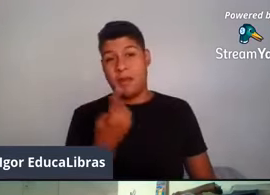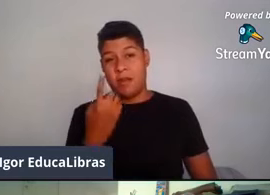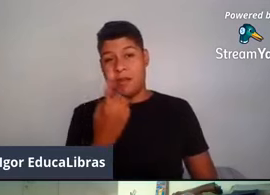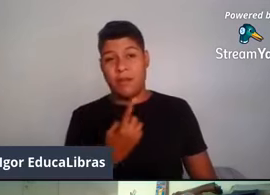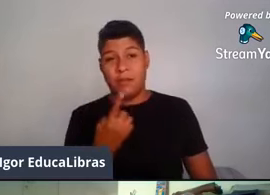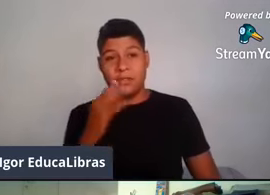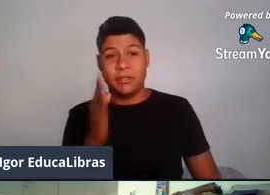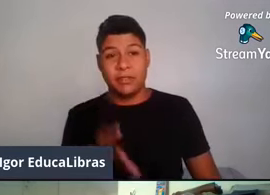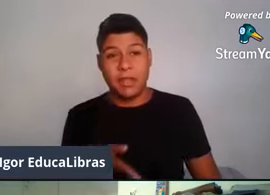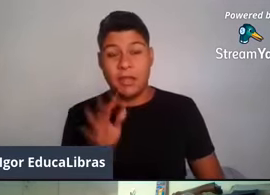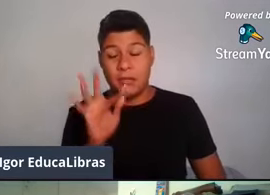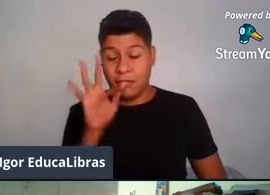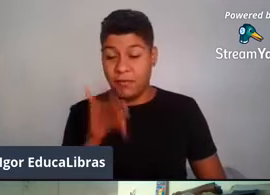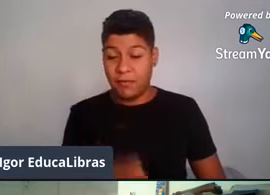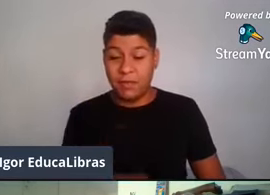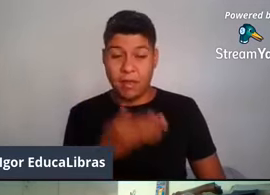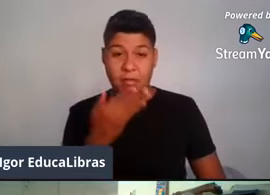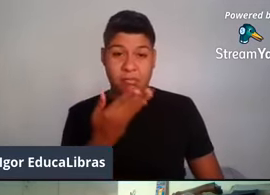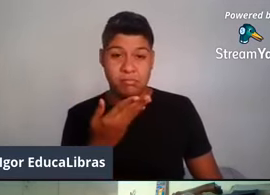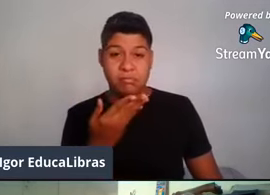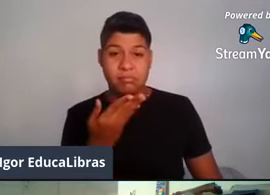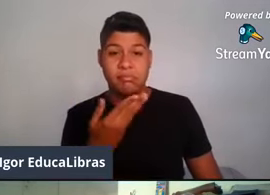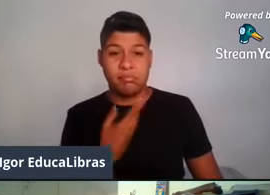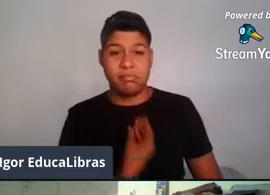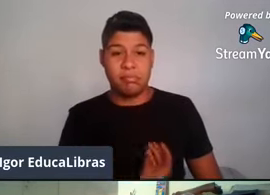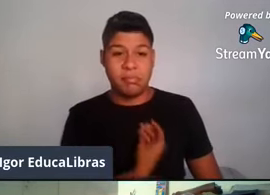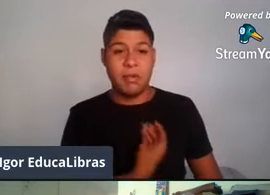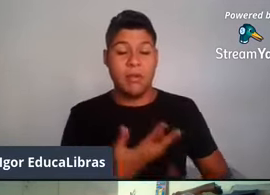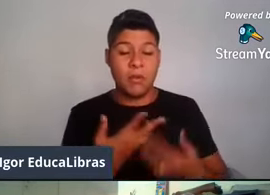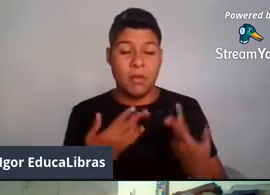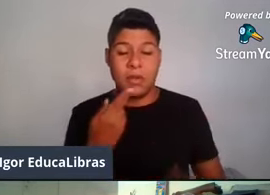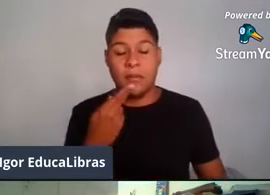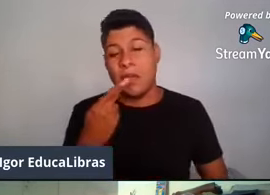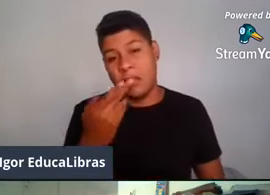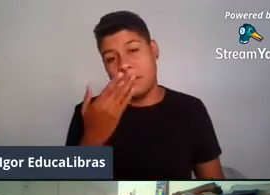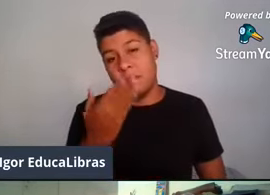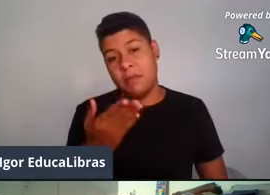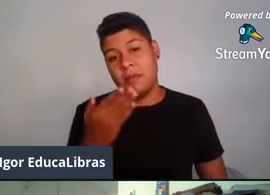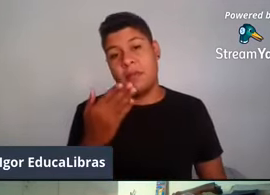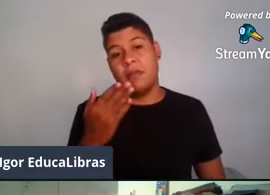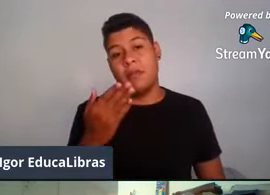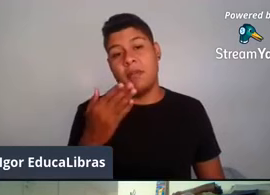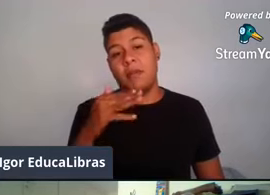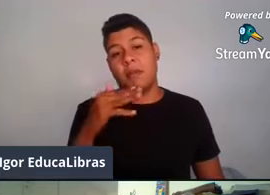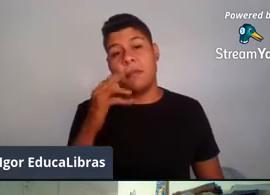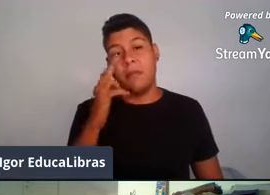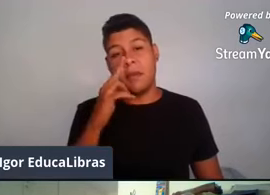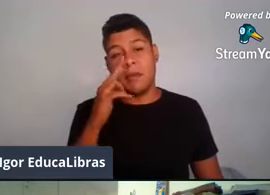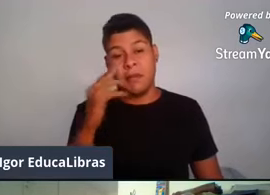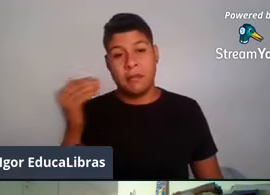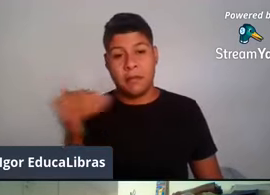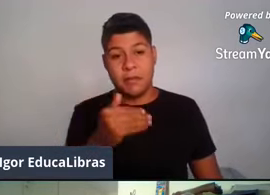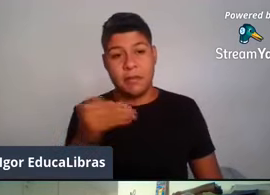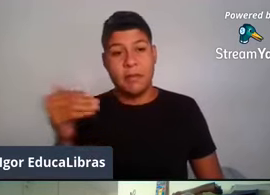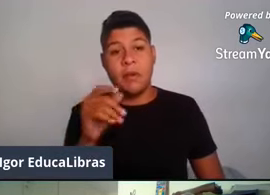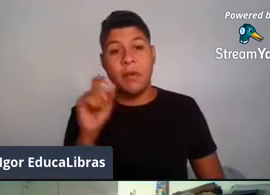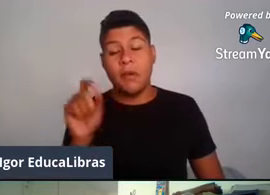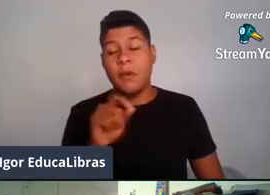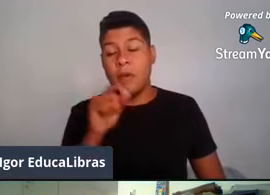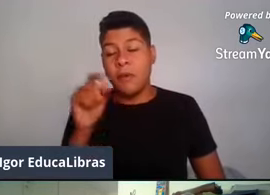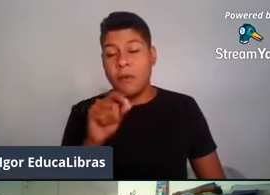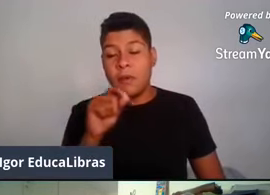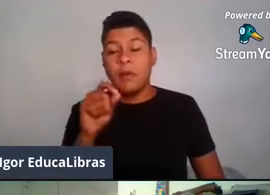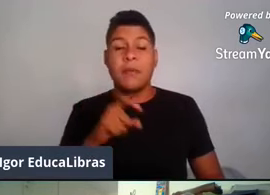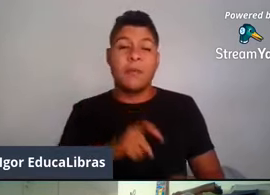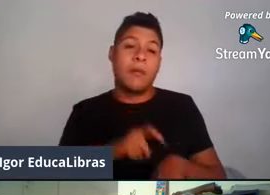já estamos quase no final. Mas uma coisa que eu tenho falado bastante, Laura, Marinalva tem participado, é sobre este momento